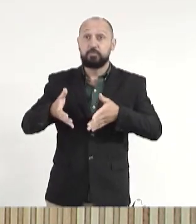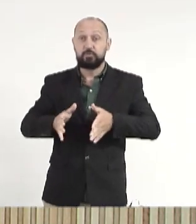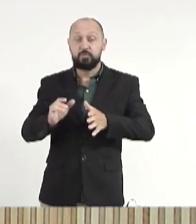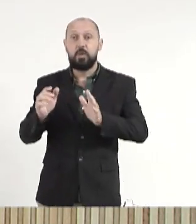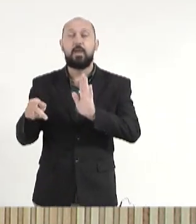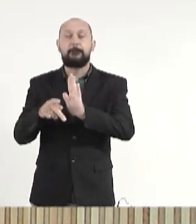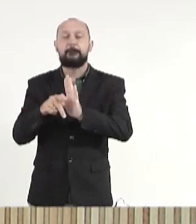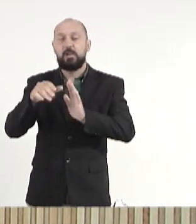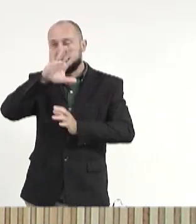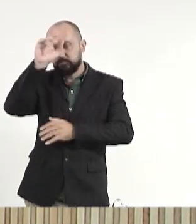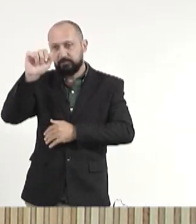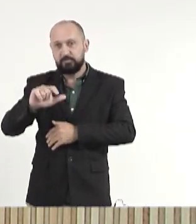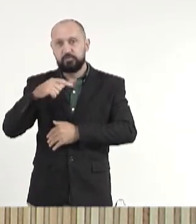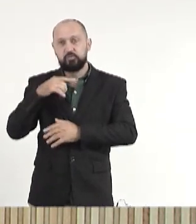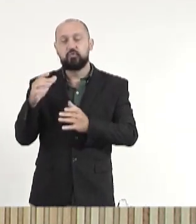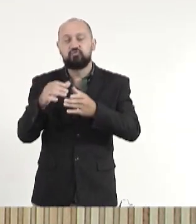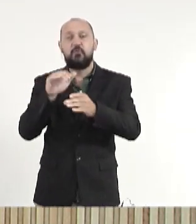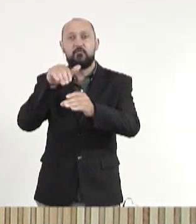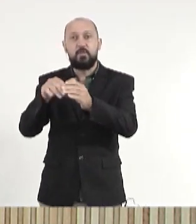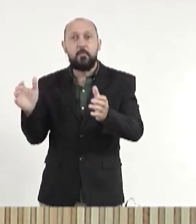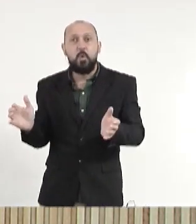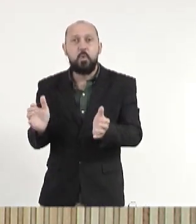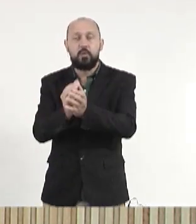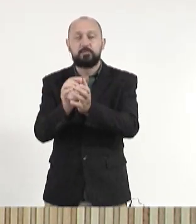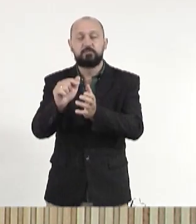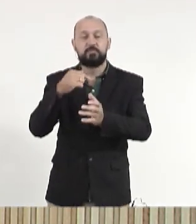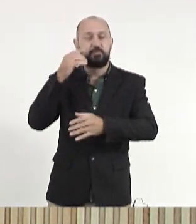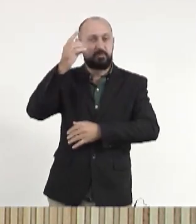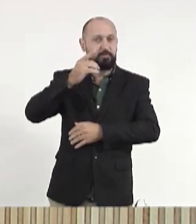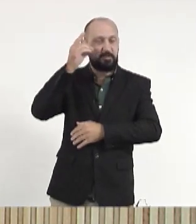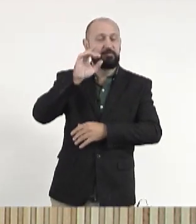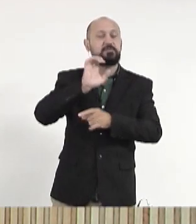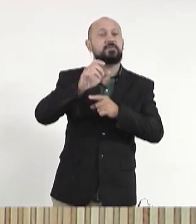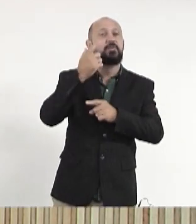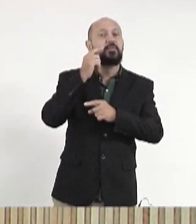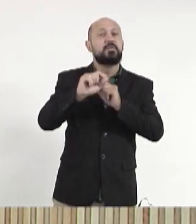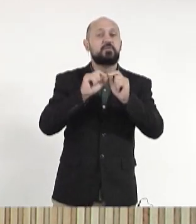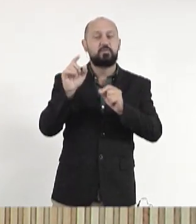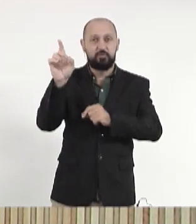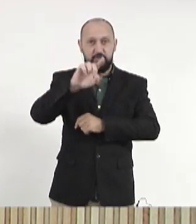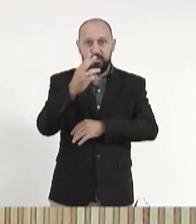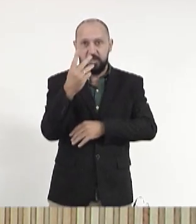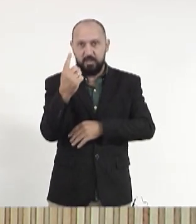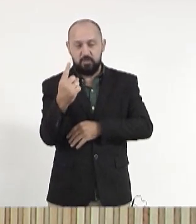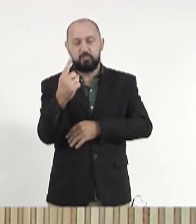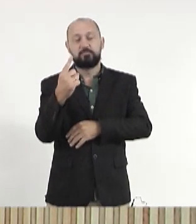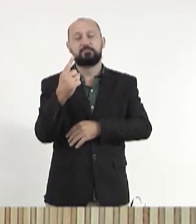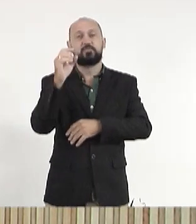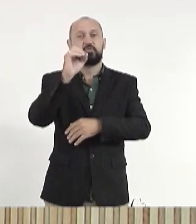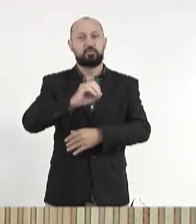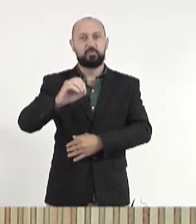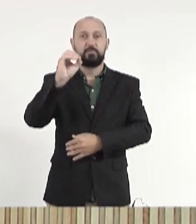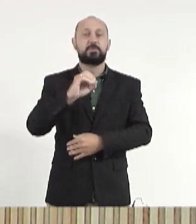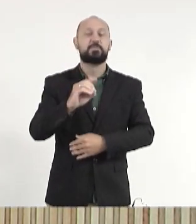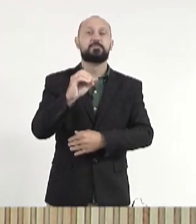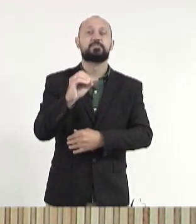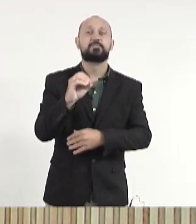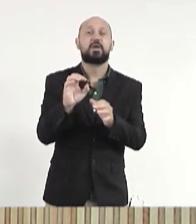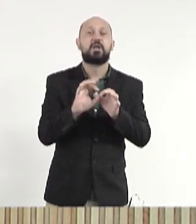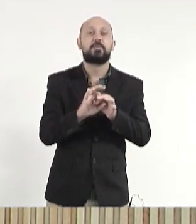cidadão sul-mato-grossense votados em bloco pelos deputados estaduais, tudo isso visando lá no dia 31 de outubro